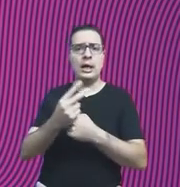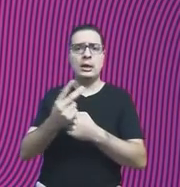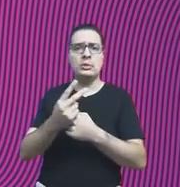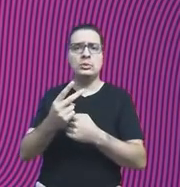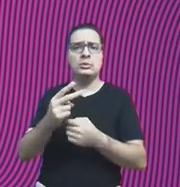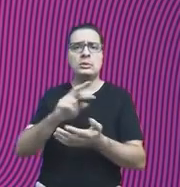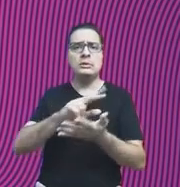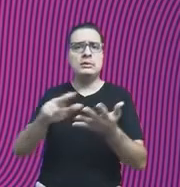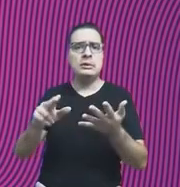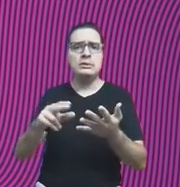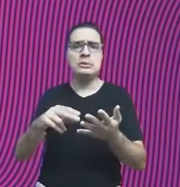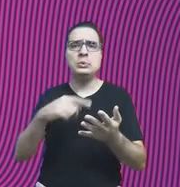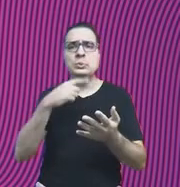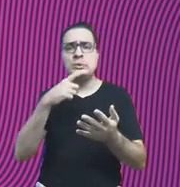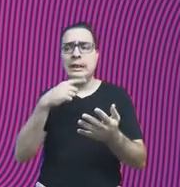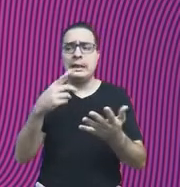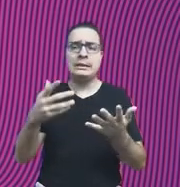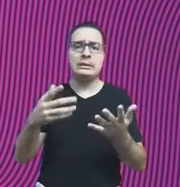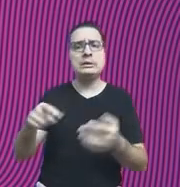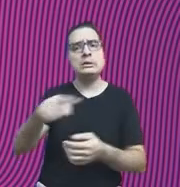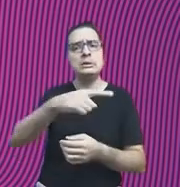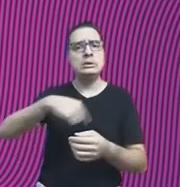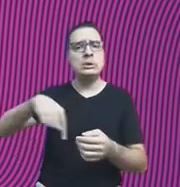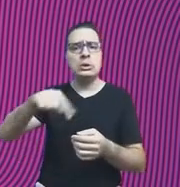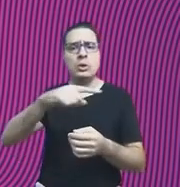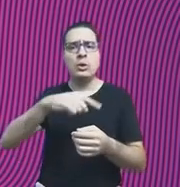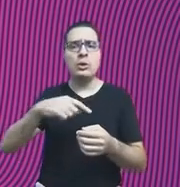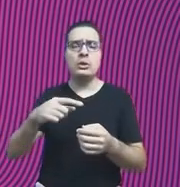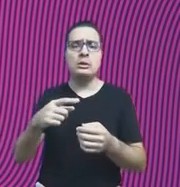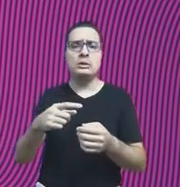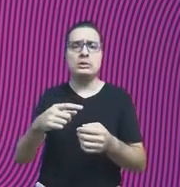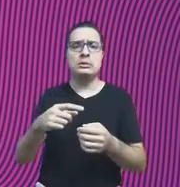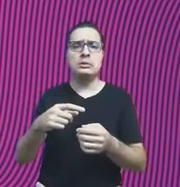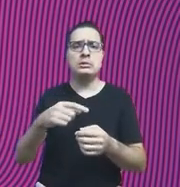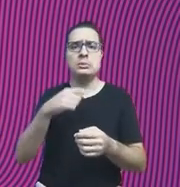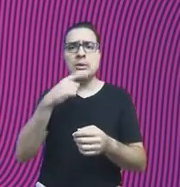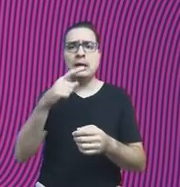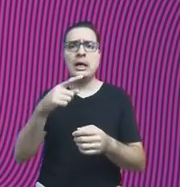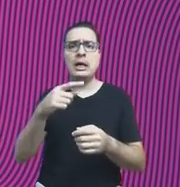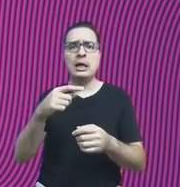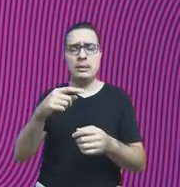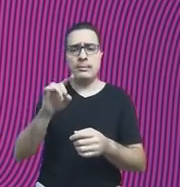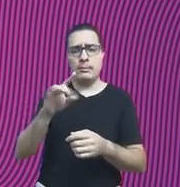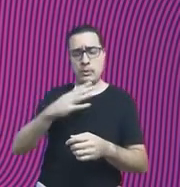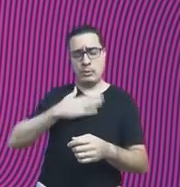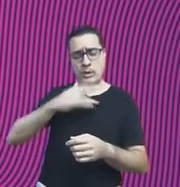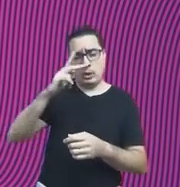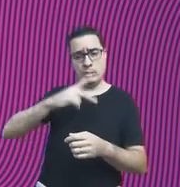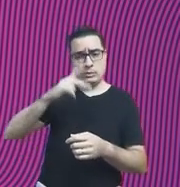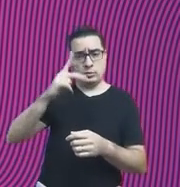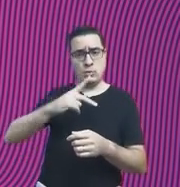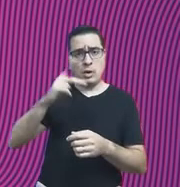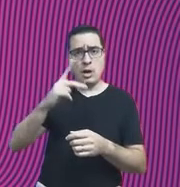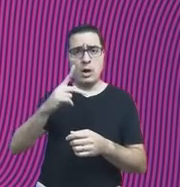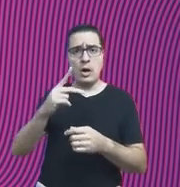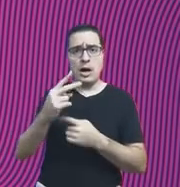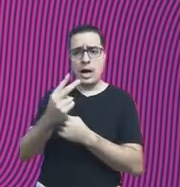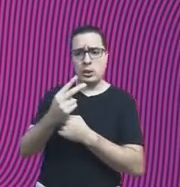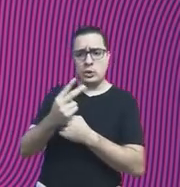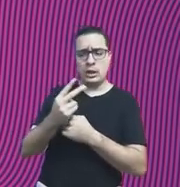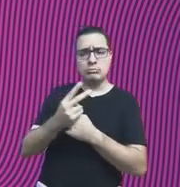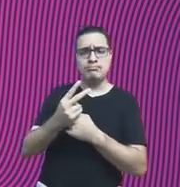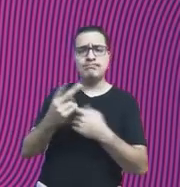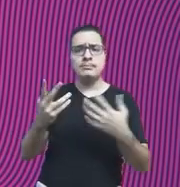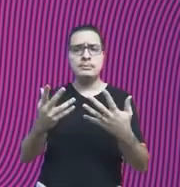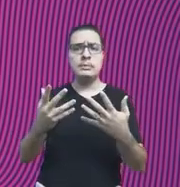possibilidades de nós não dependermos mais da nossa própria autopreservação para